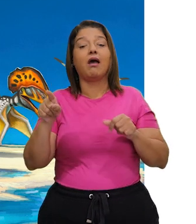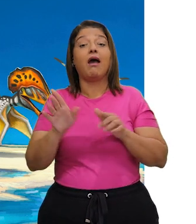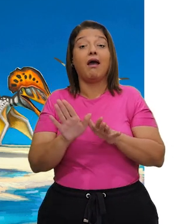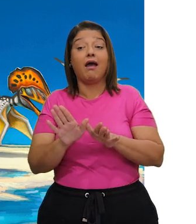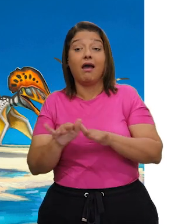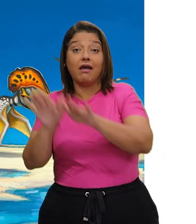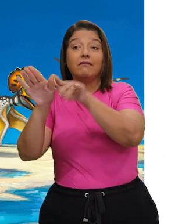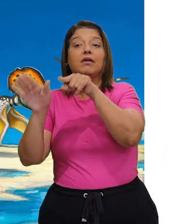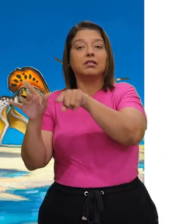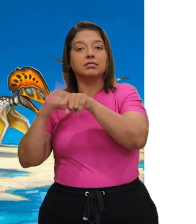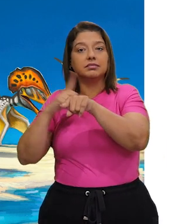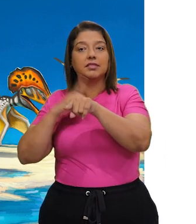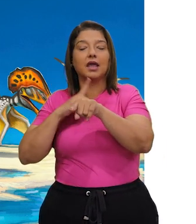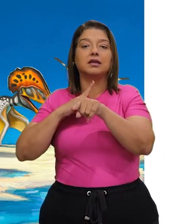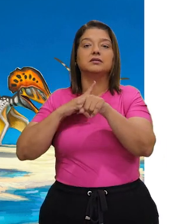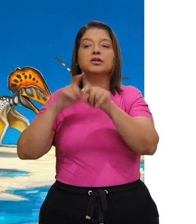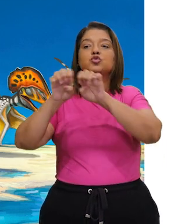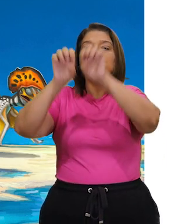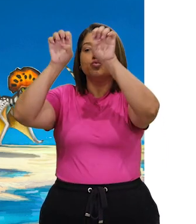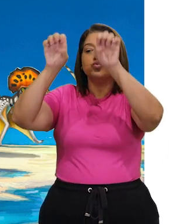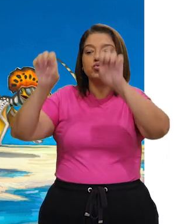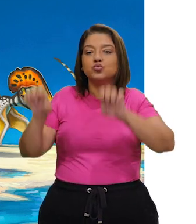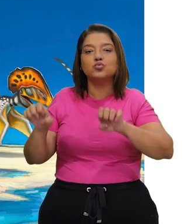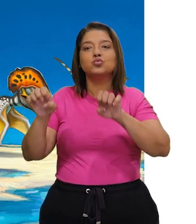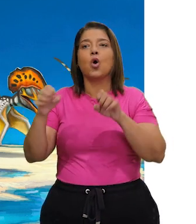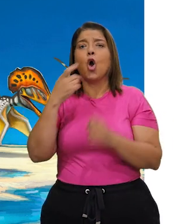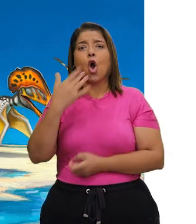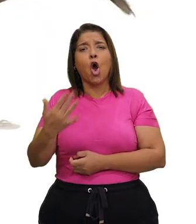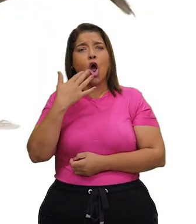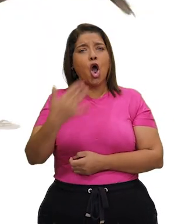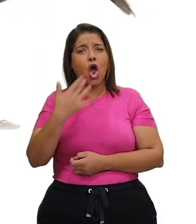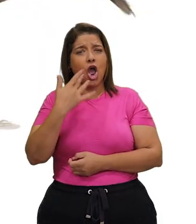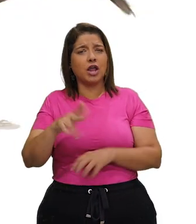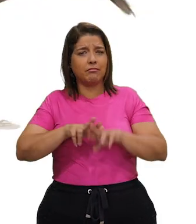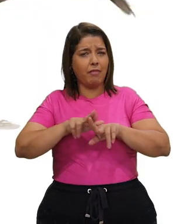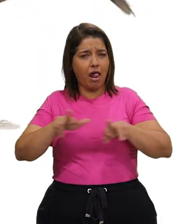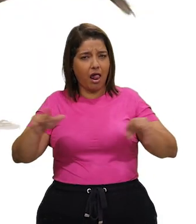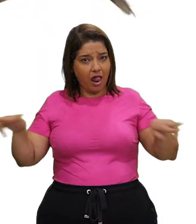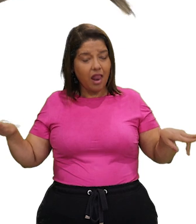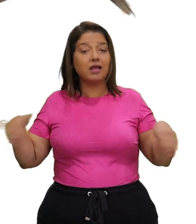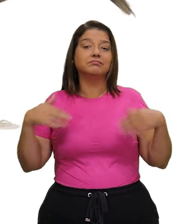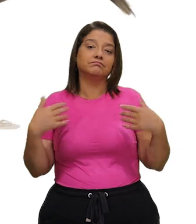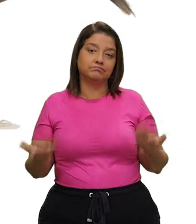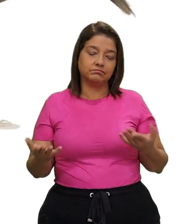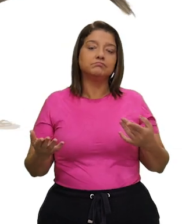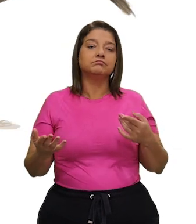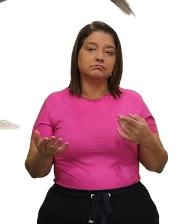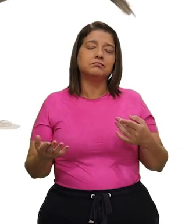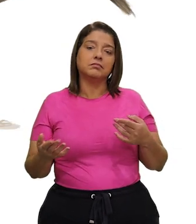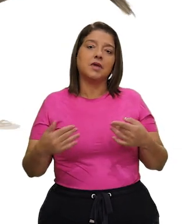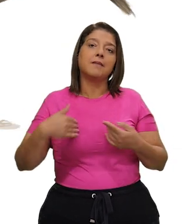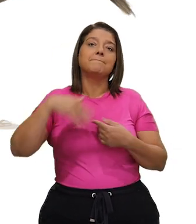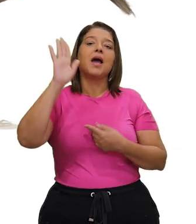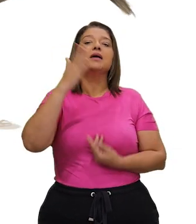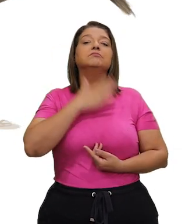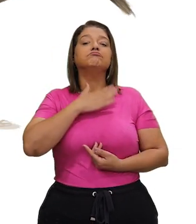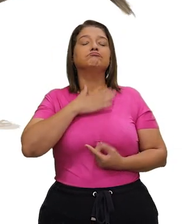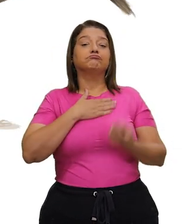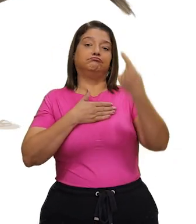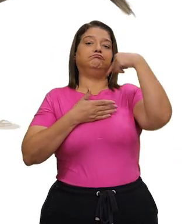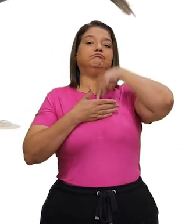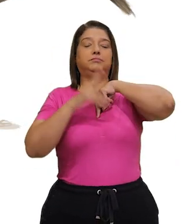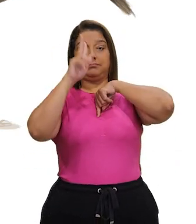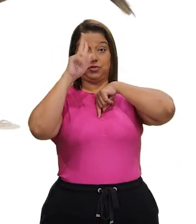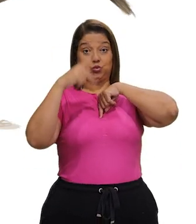de exibição que são totalmente coloridas então assim é uma questão mais subjetiva porque tem muito paleoartista que